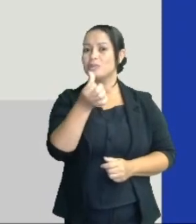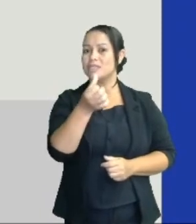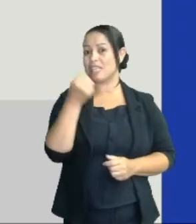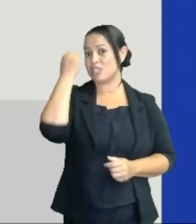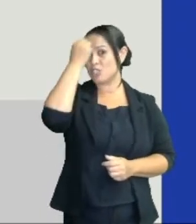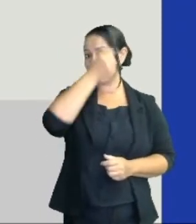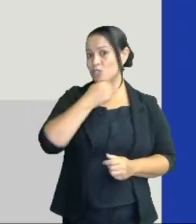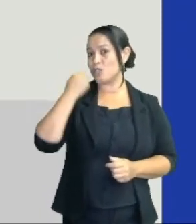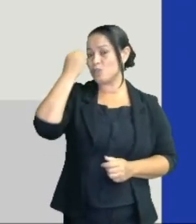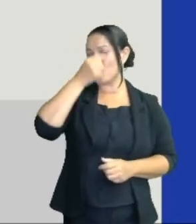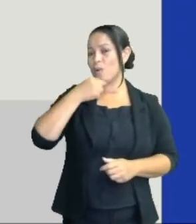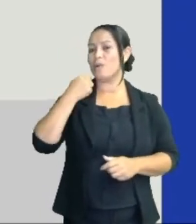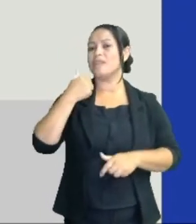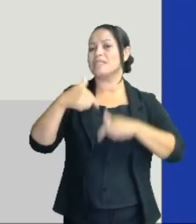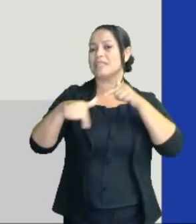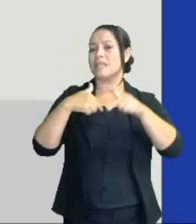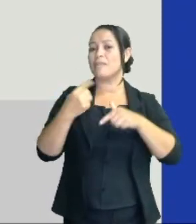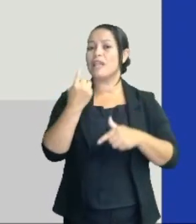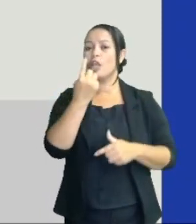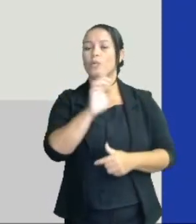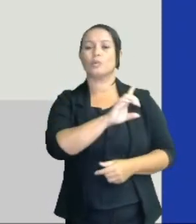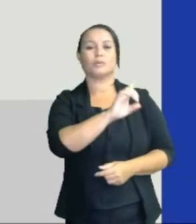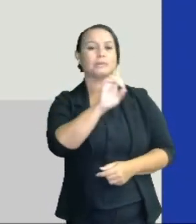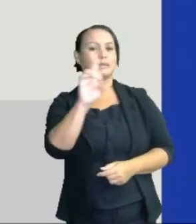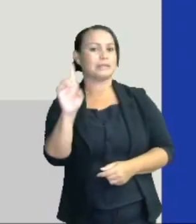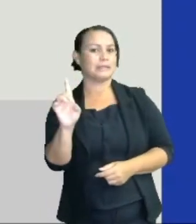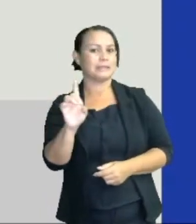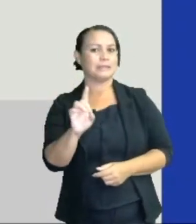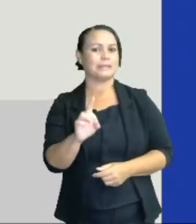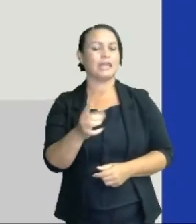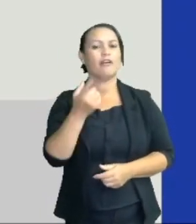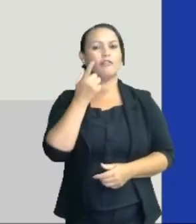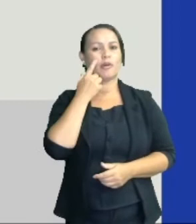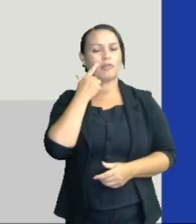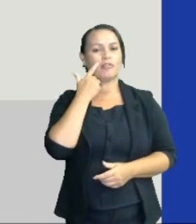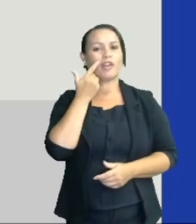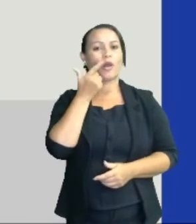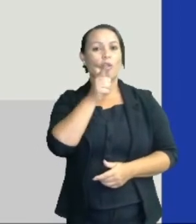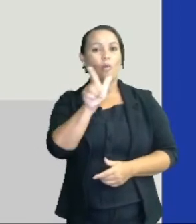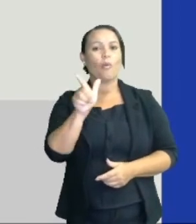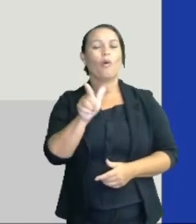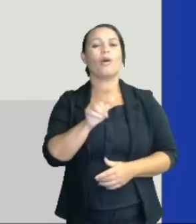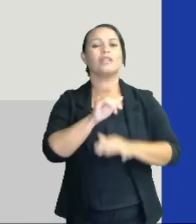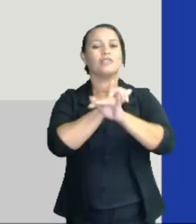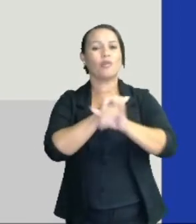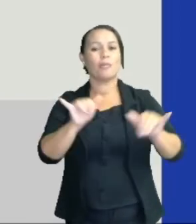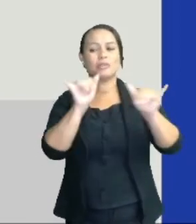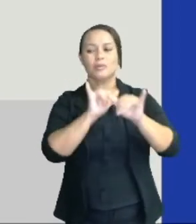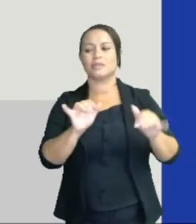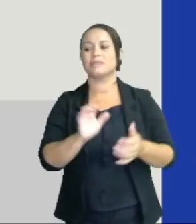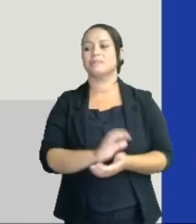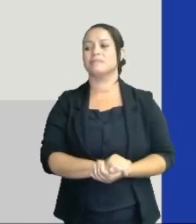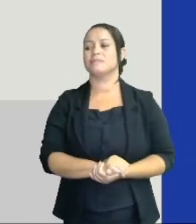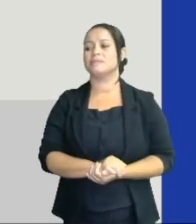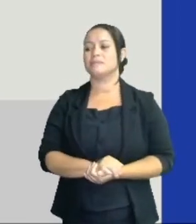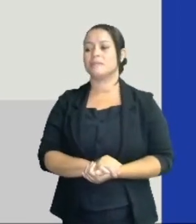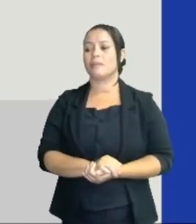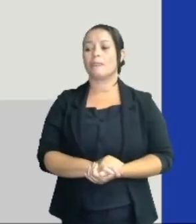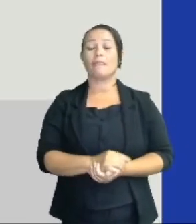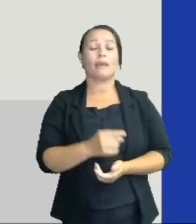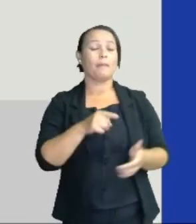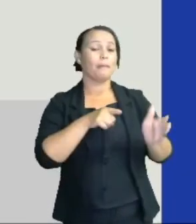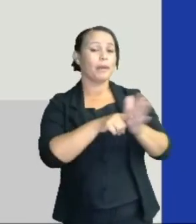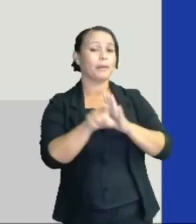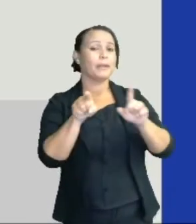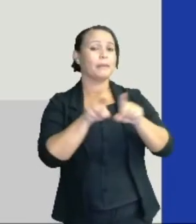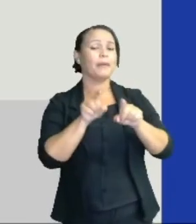de trabalho em um dia. Vamos seguir agora para as próximas informações. Ele diz